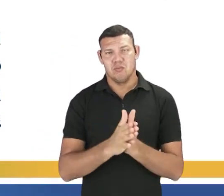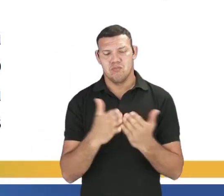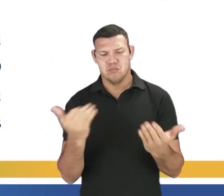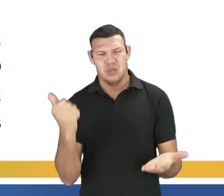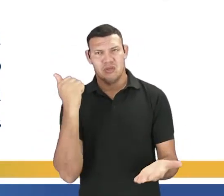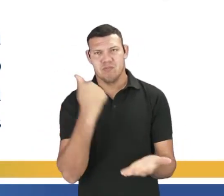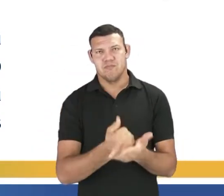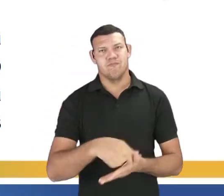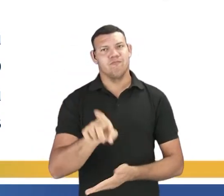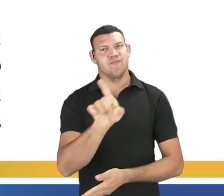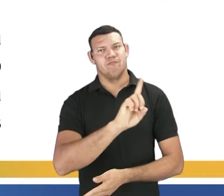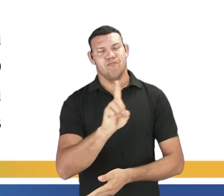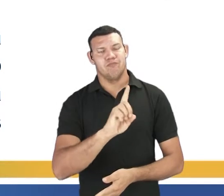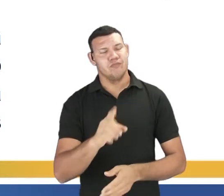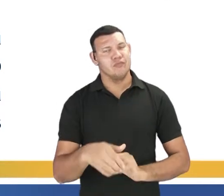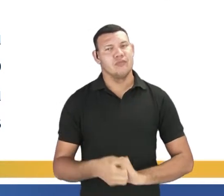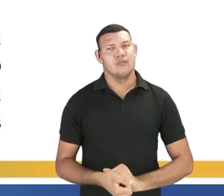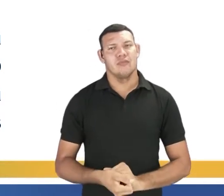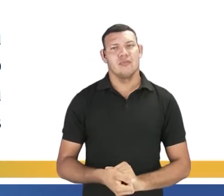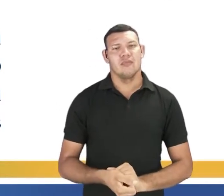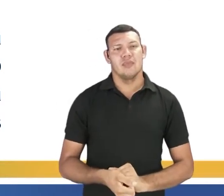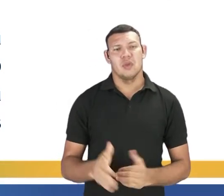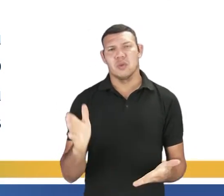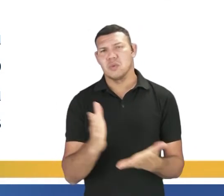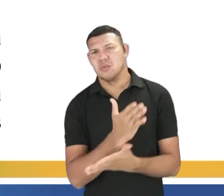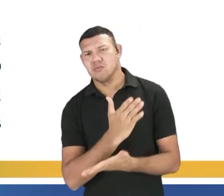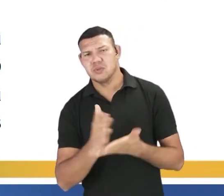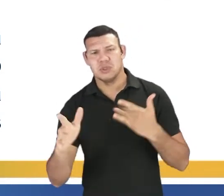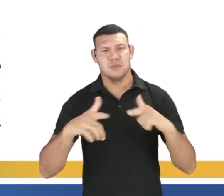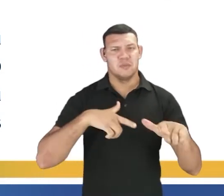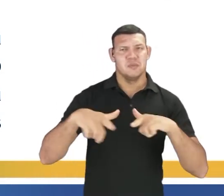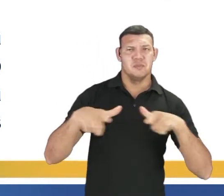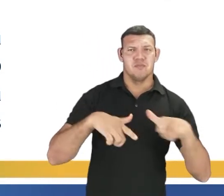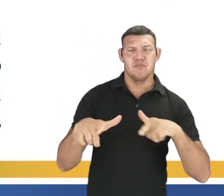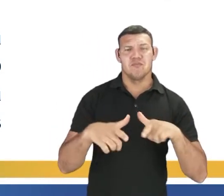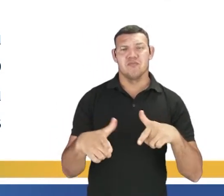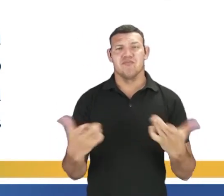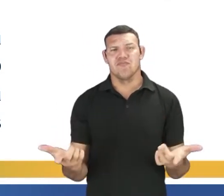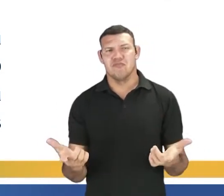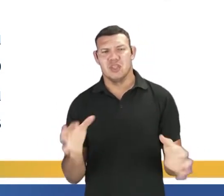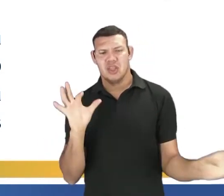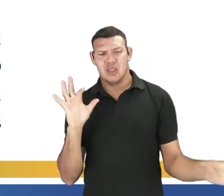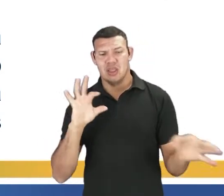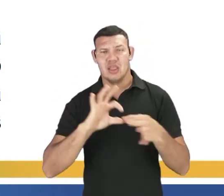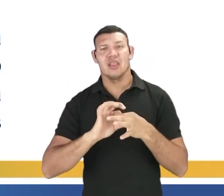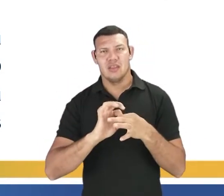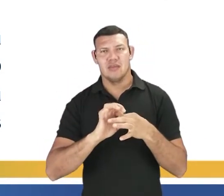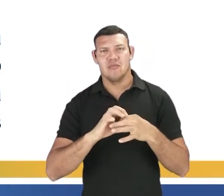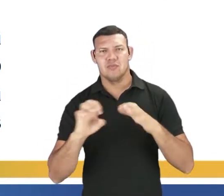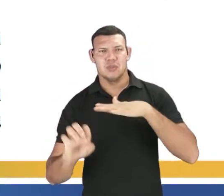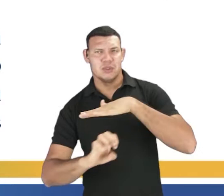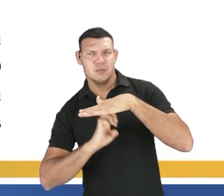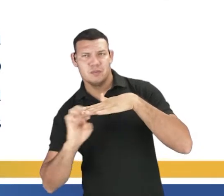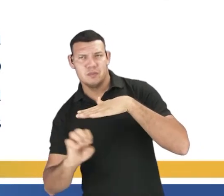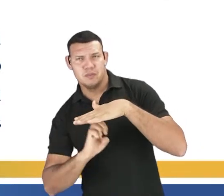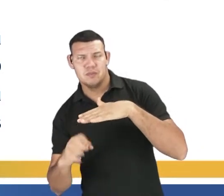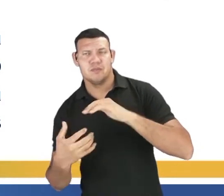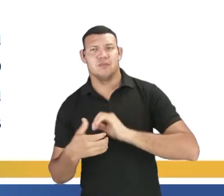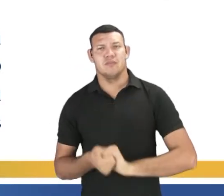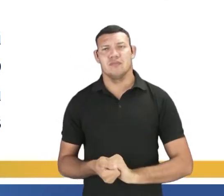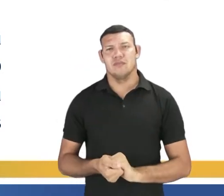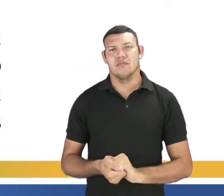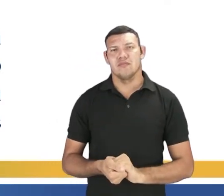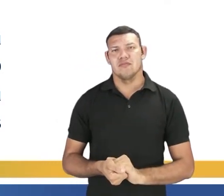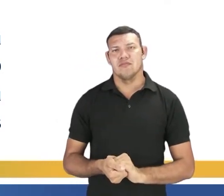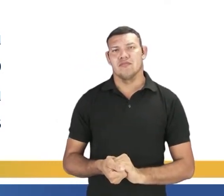ou seja, são pessoas que fazem um tipo de trabalho que não tem um vínculo totalmente empregatício, São atividades